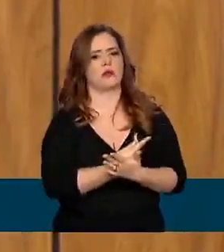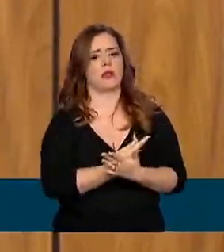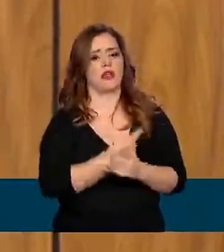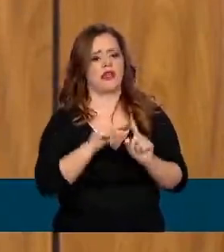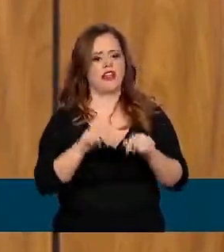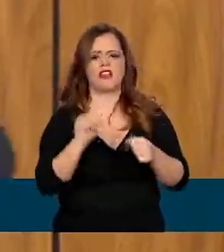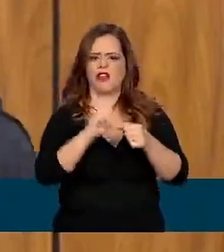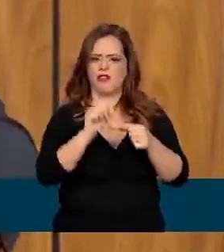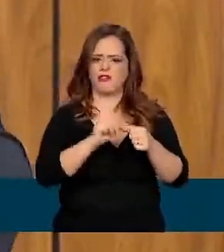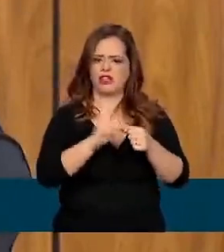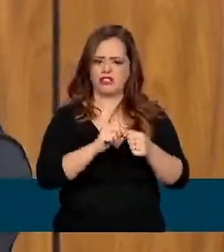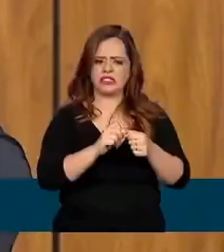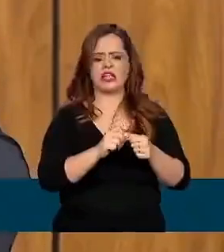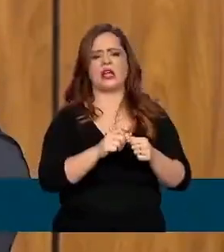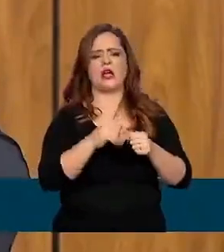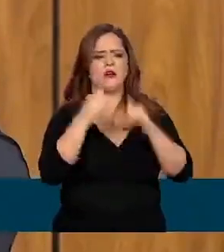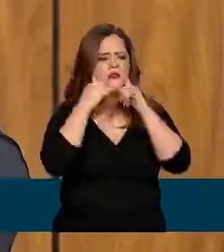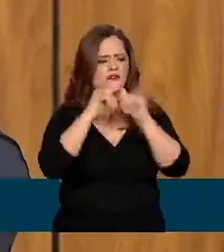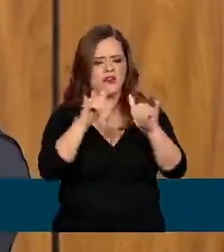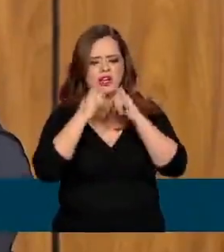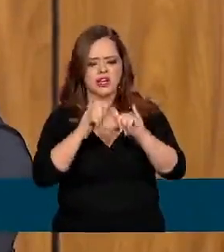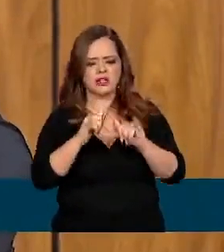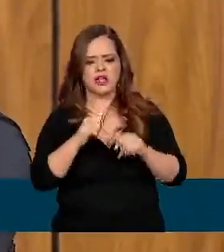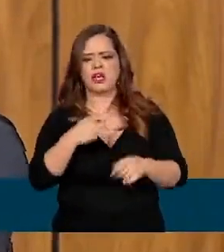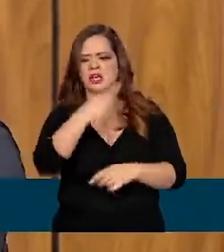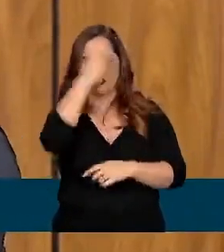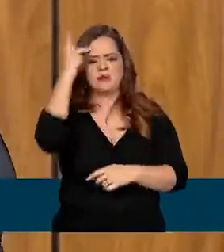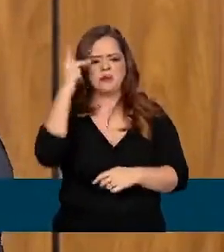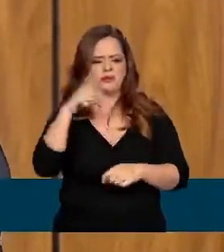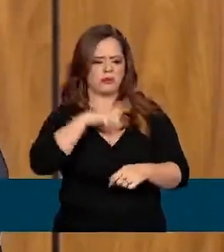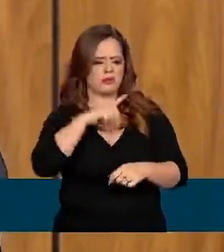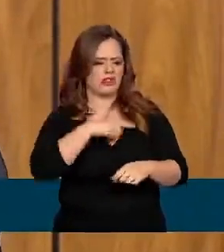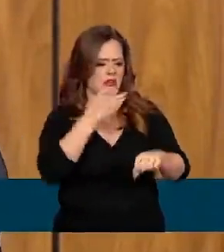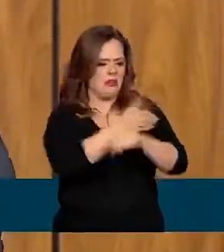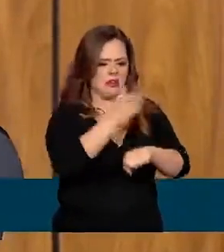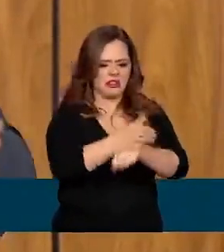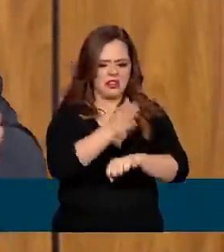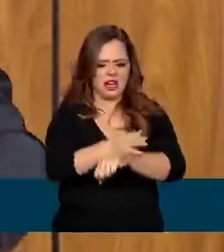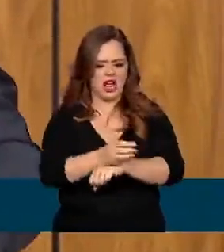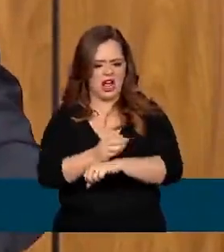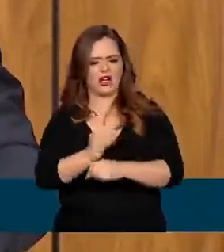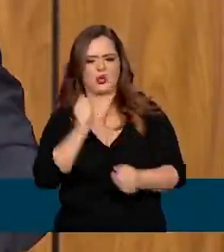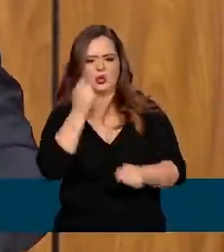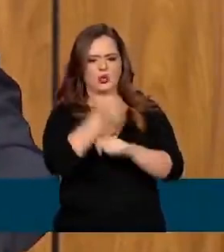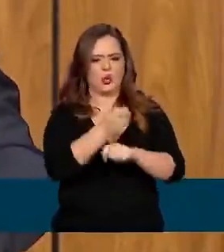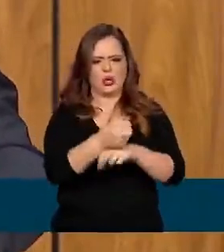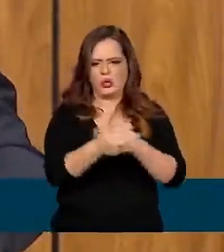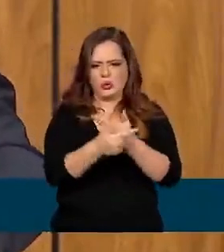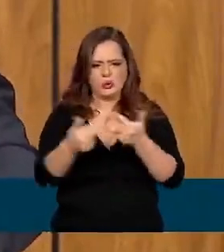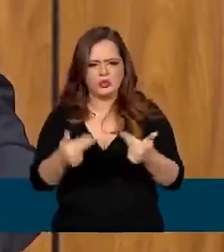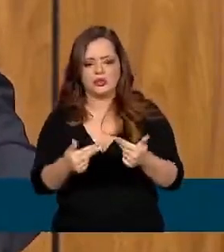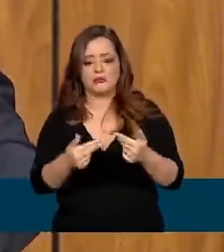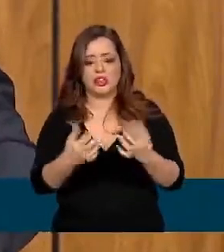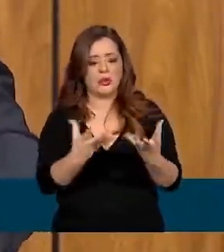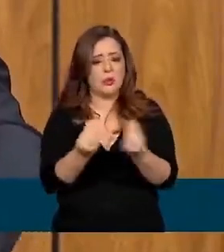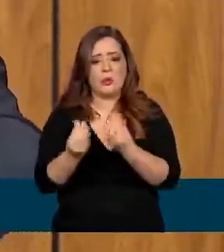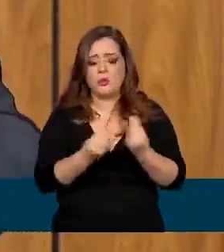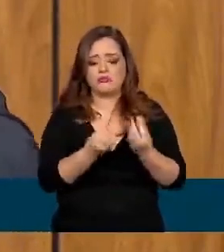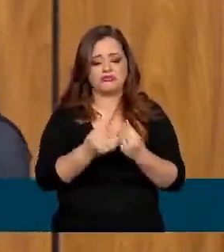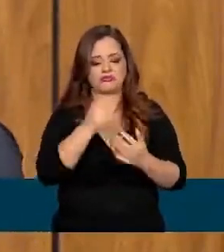que fazia propaganda que as pessoas tinham que invadir garimpo que podia jogar Mercúrio tá cheio de discurso dele dizendo isso